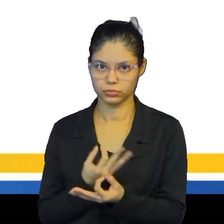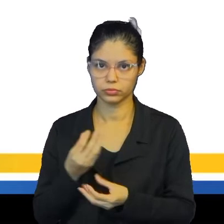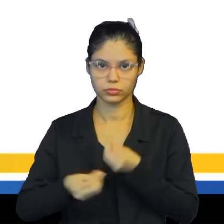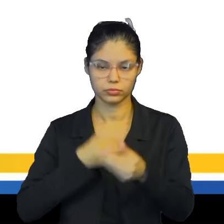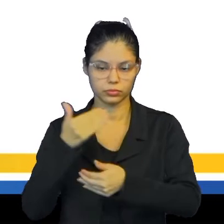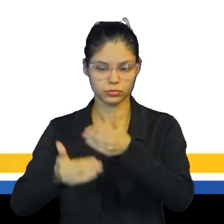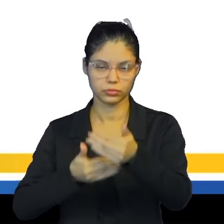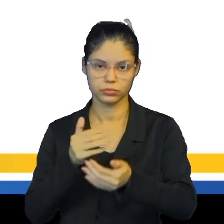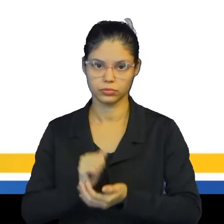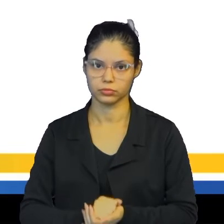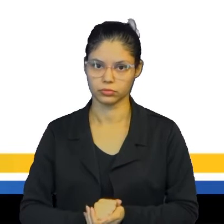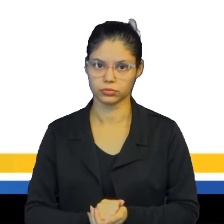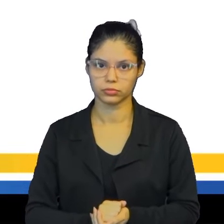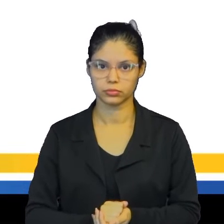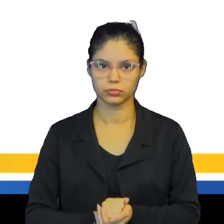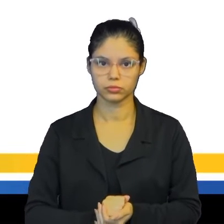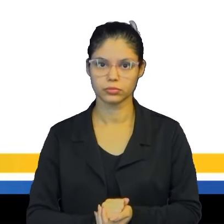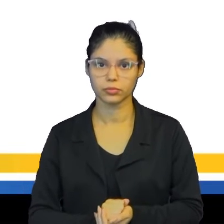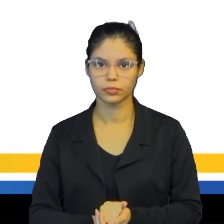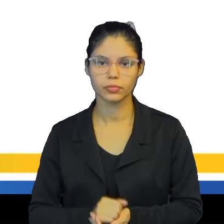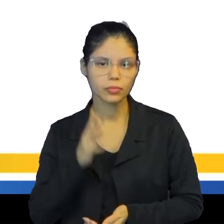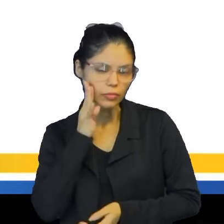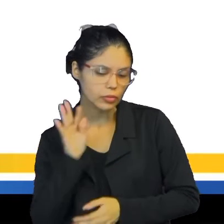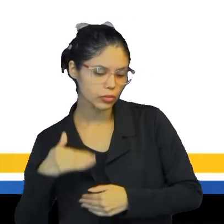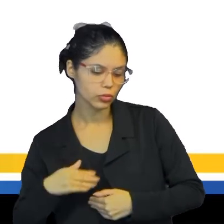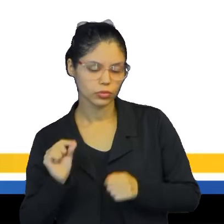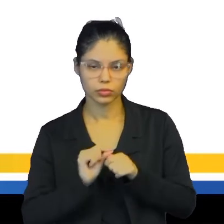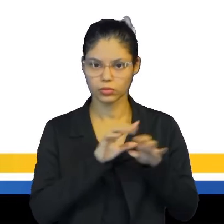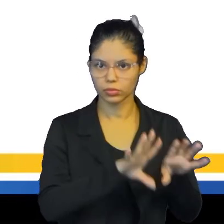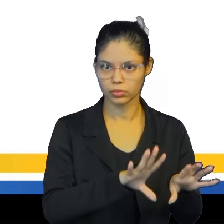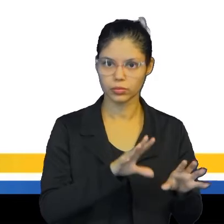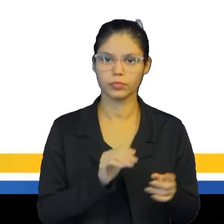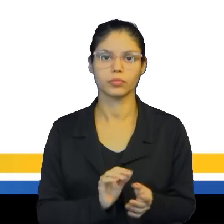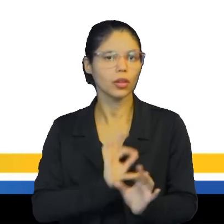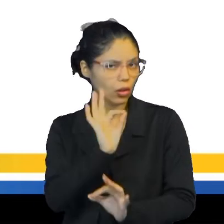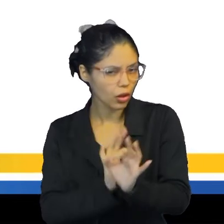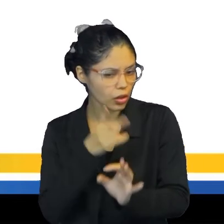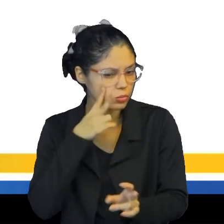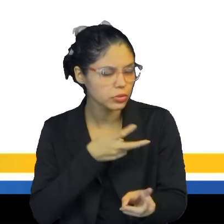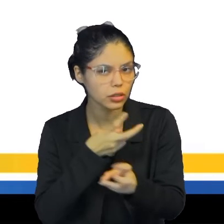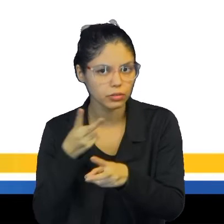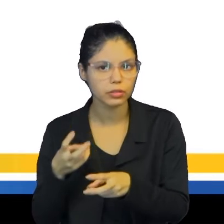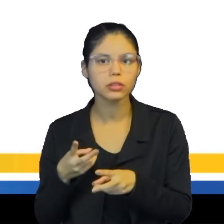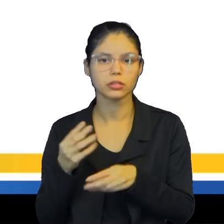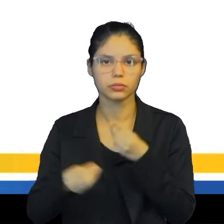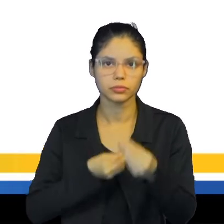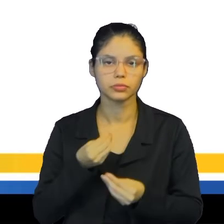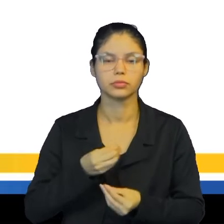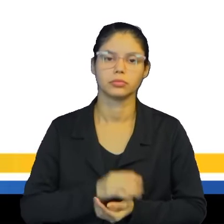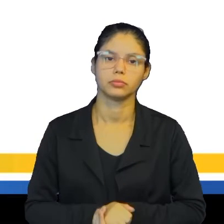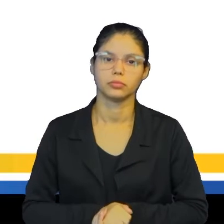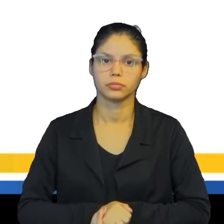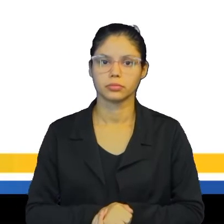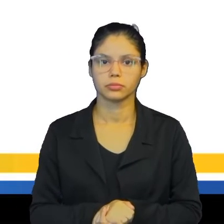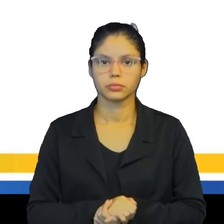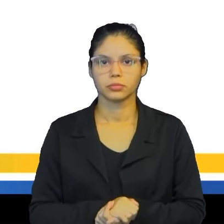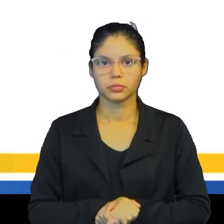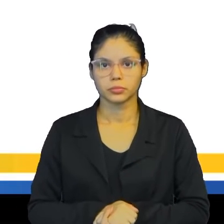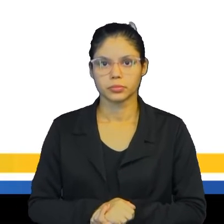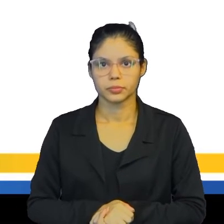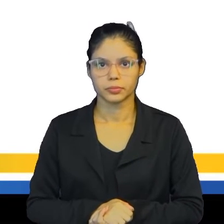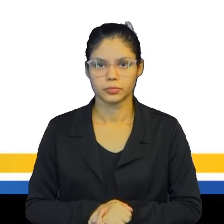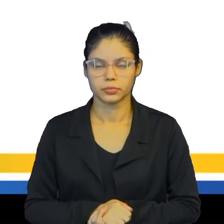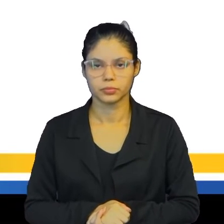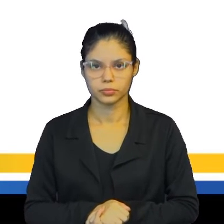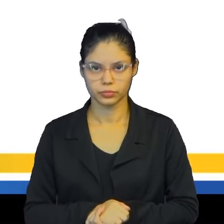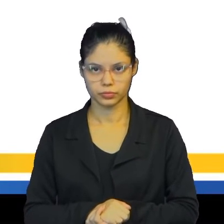ele avança. Ah, essa parte aqui não está legal, vamos fazer assim. Essa parte não ficou legal, vamos fazer desta forma e assim